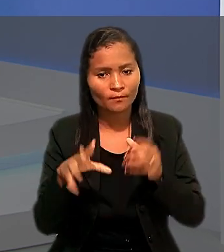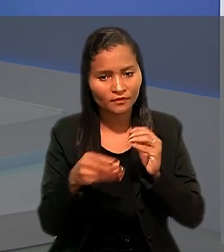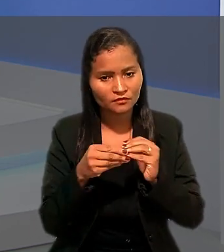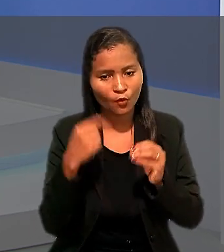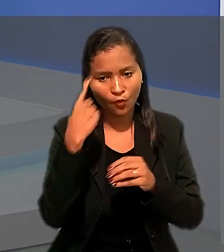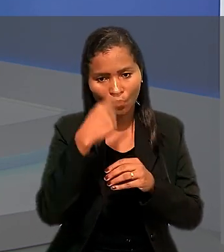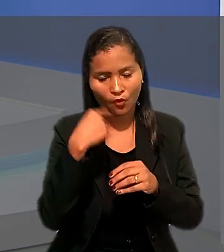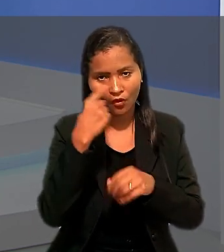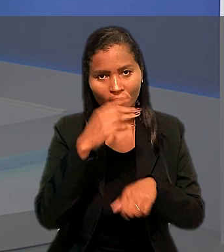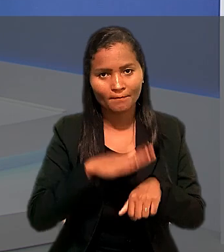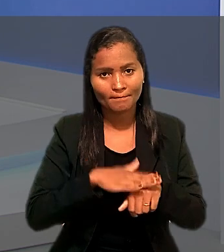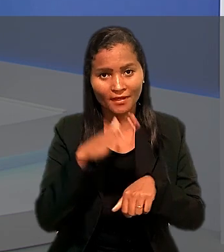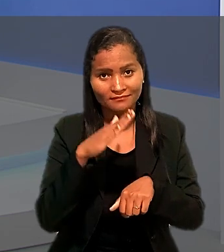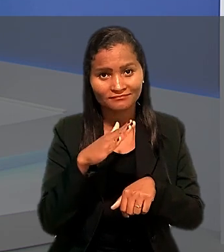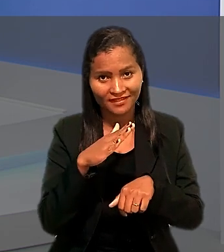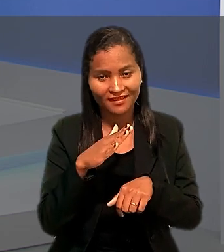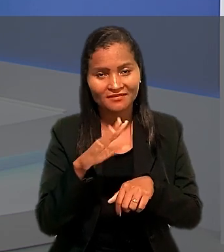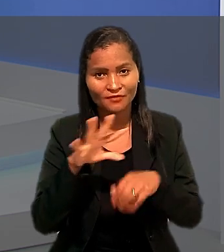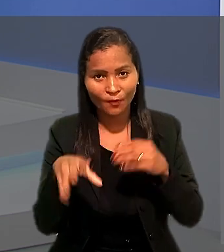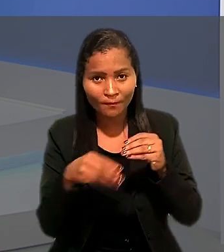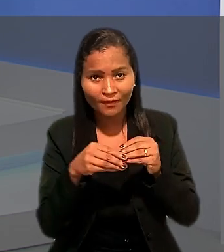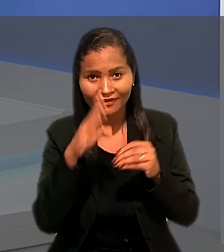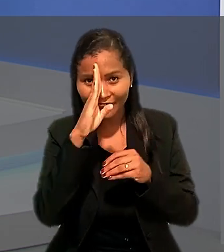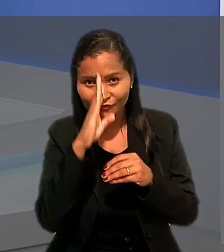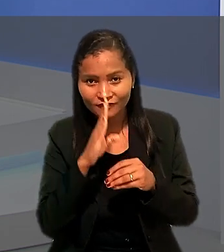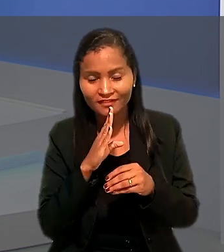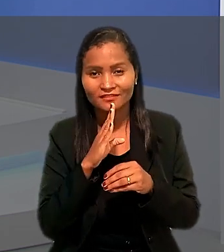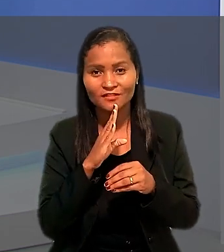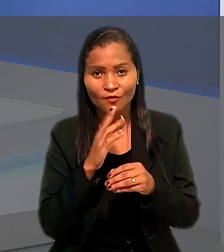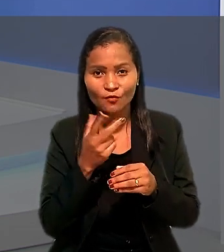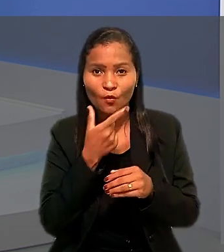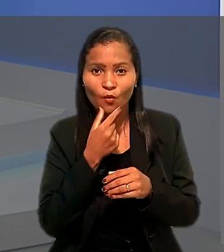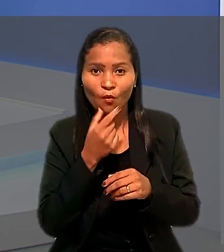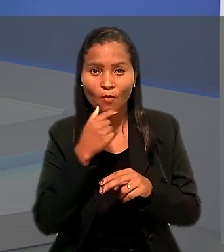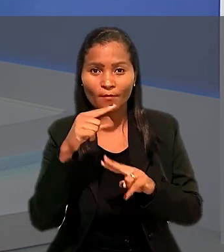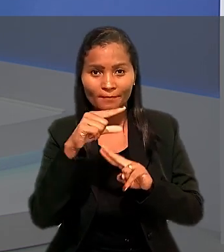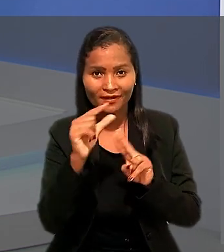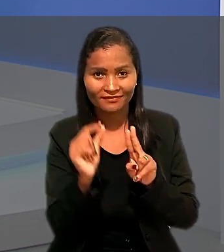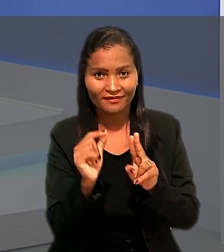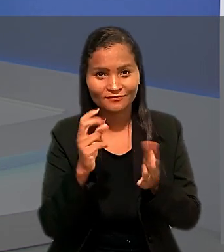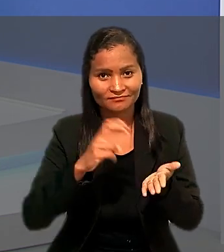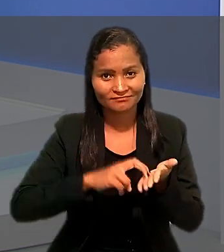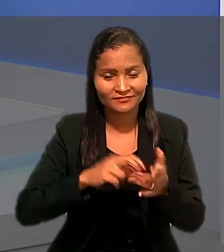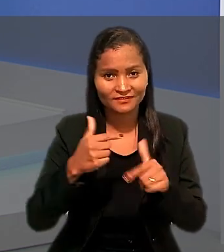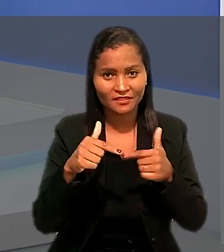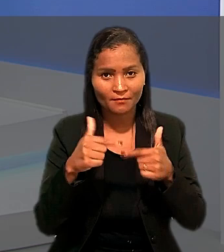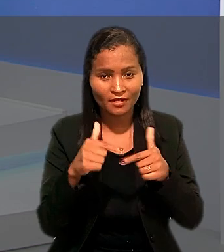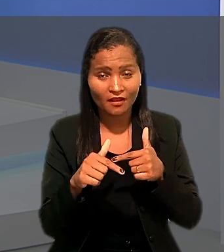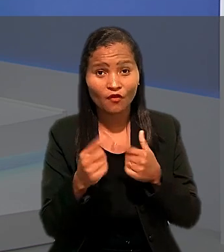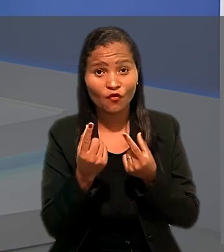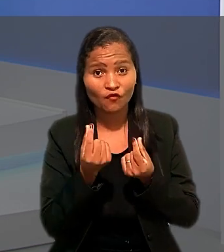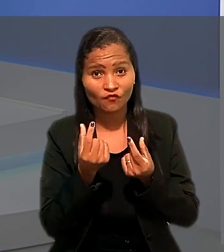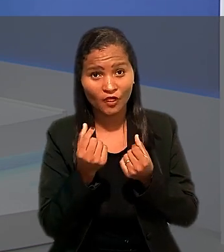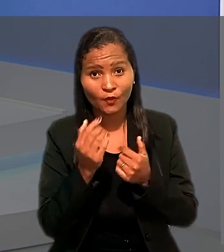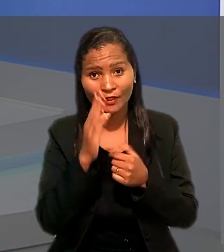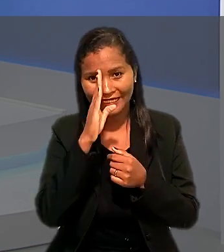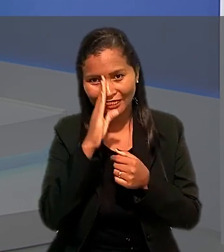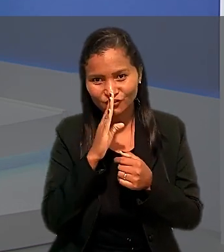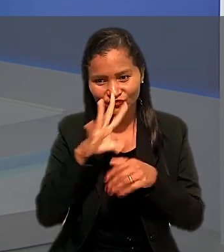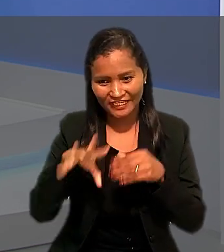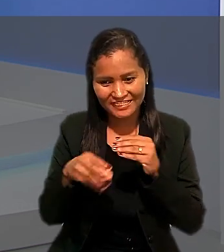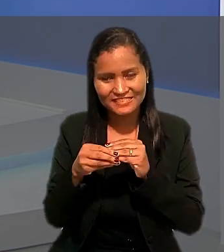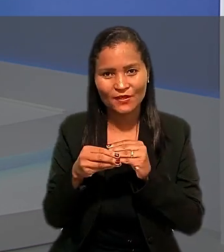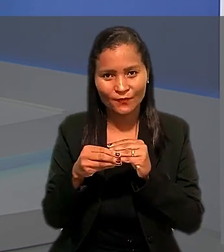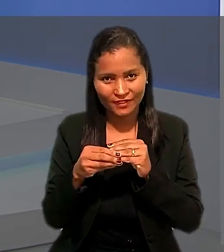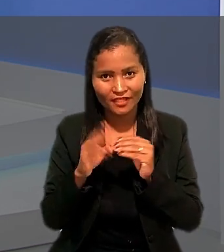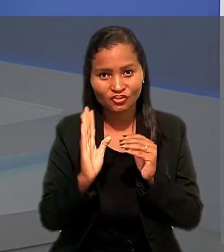compensação de horas extras com a gratificação de função exercida por um bancário do Bradesco. De acordo com a decisão, o valor da gratificação